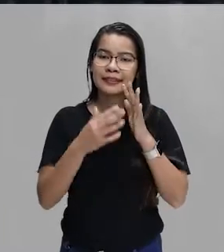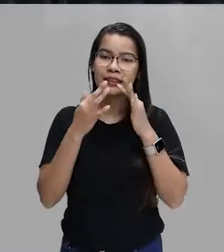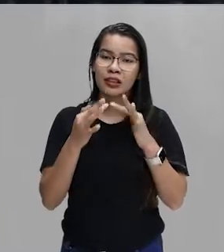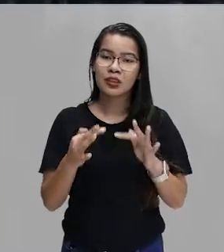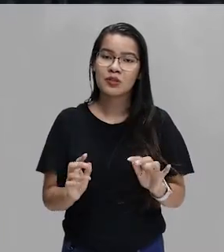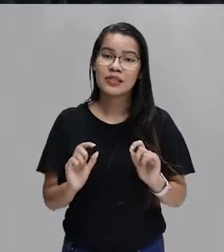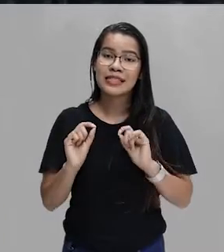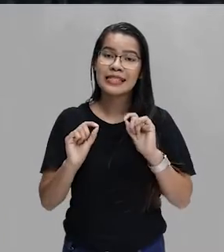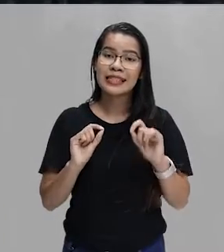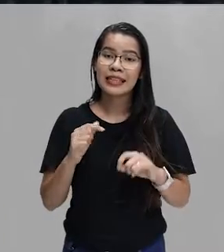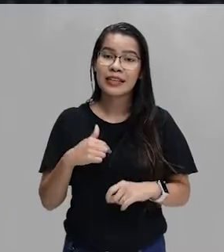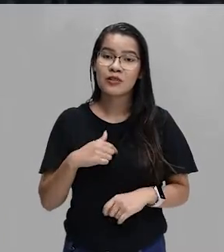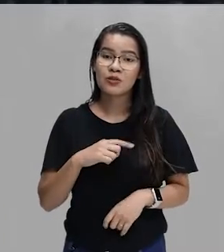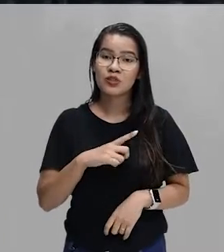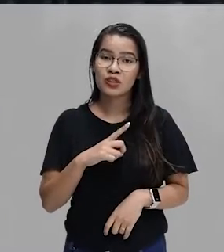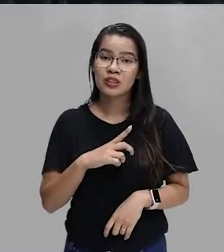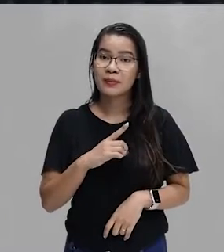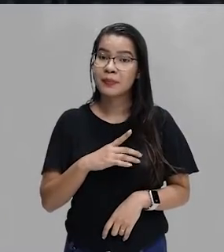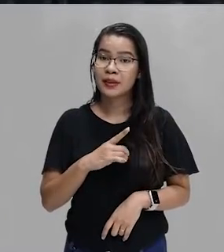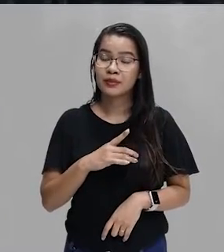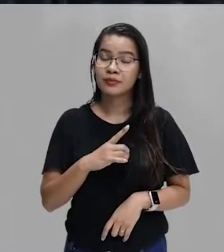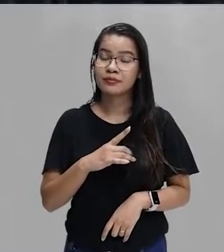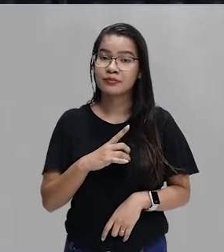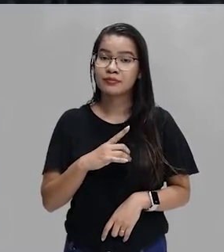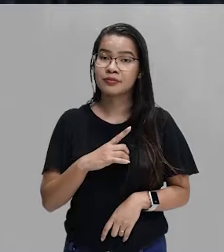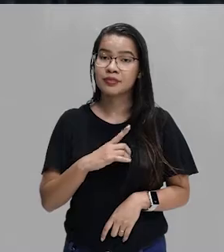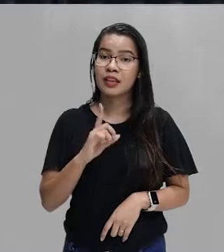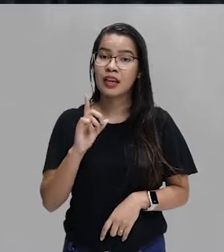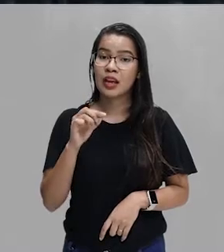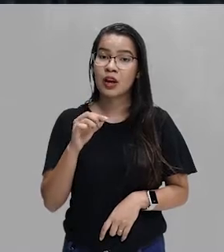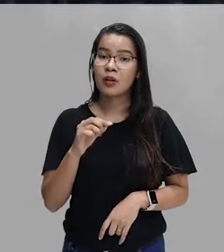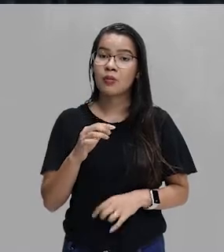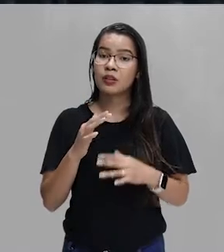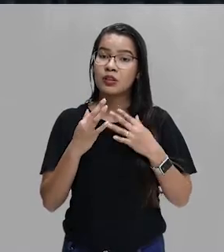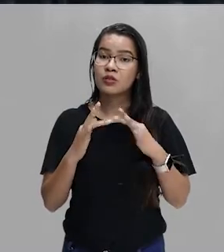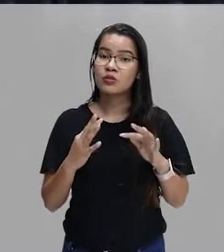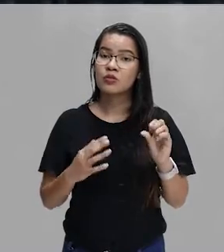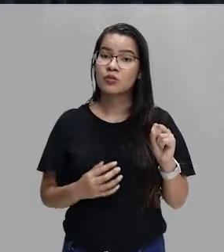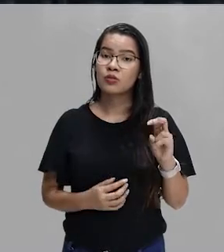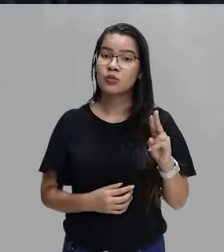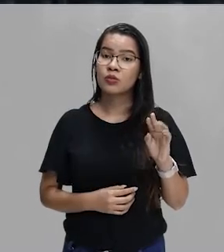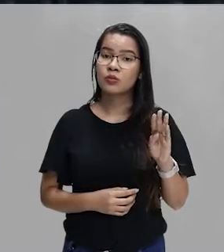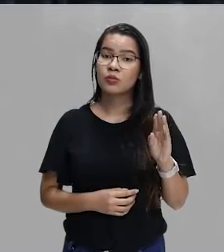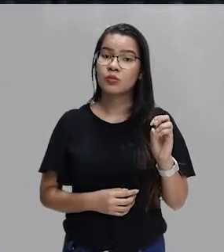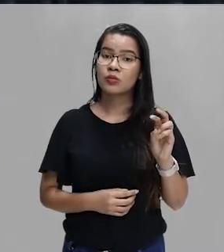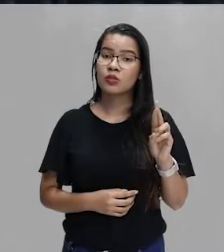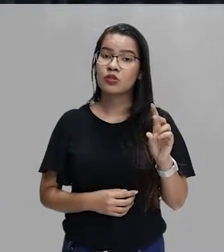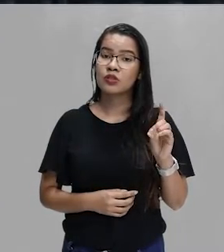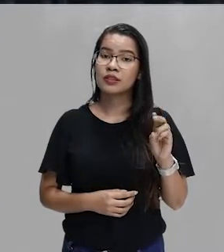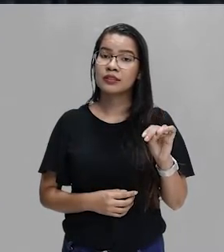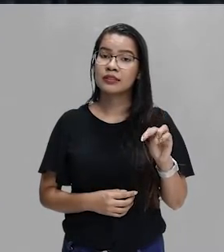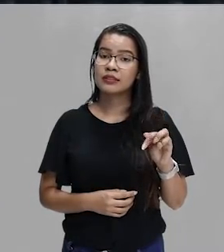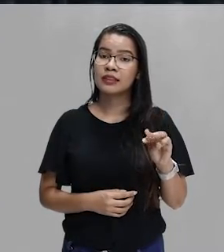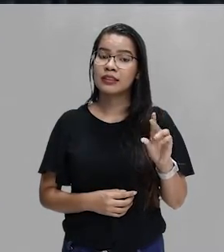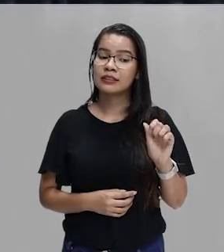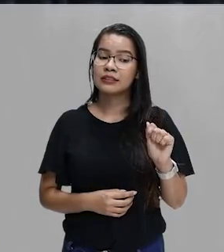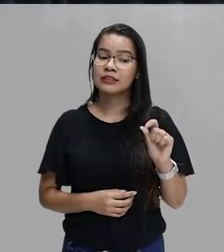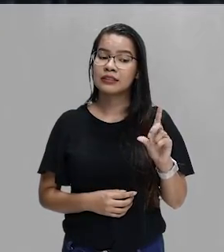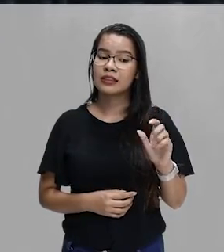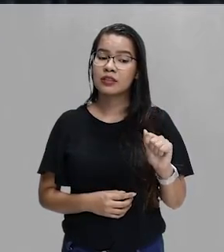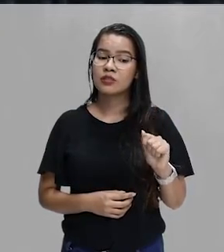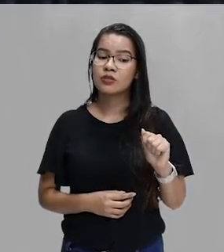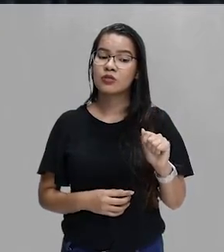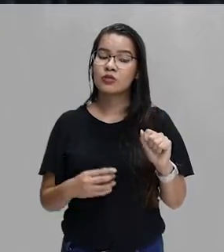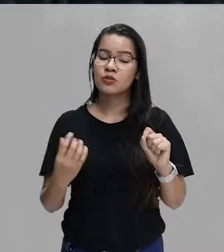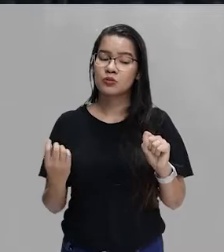que eu tinha medo. Então, que eu tinha medo é uma oração subordinada, substantiva, com valor de